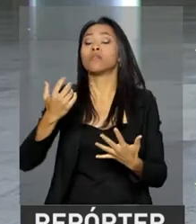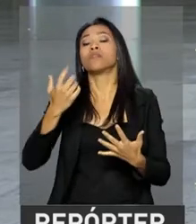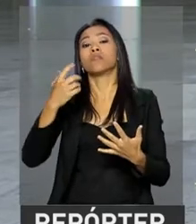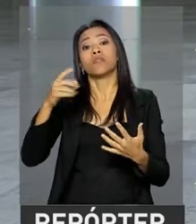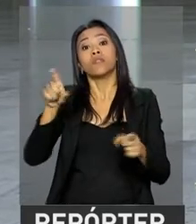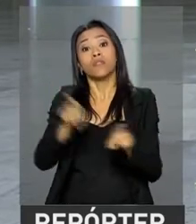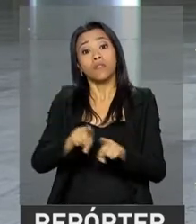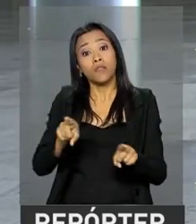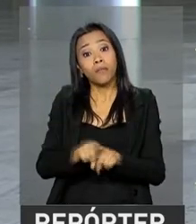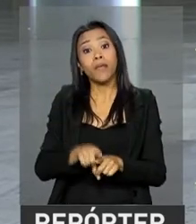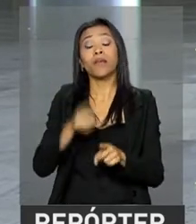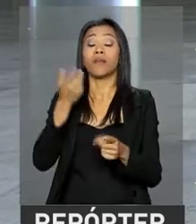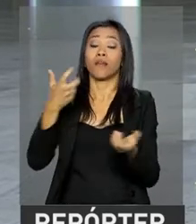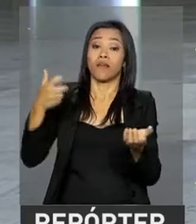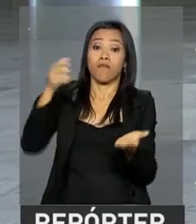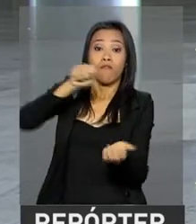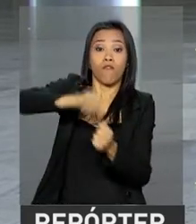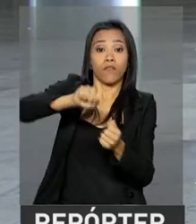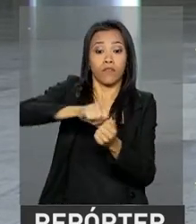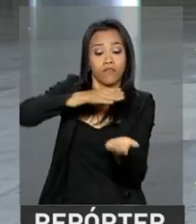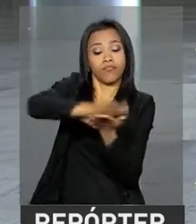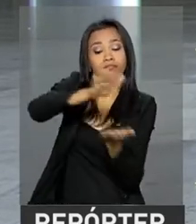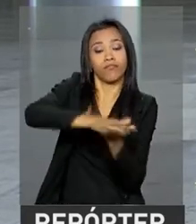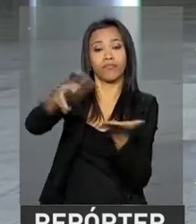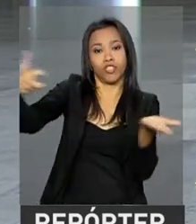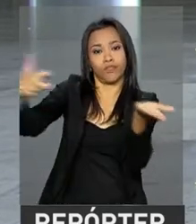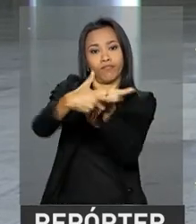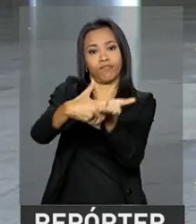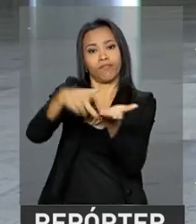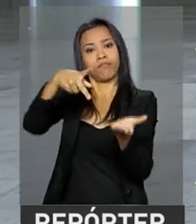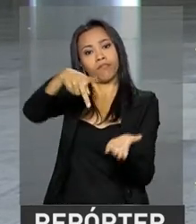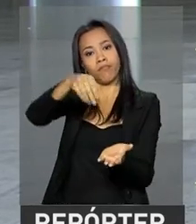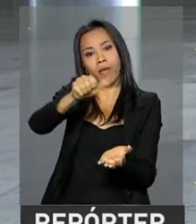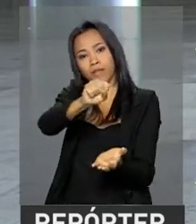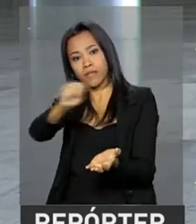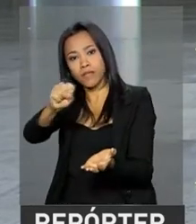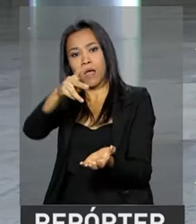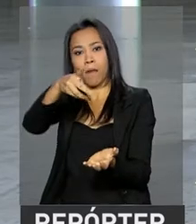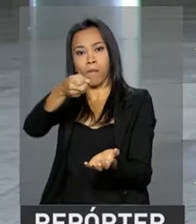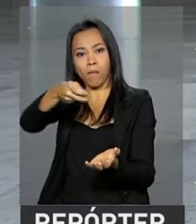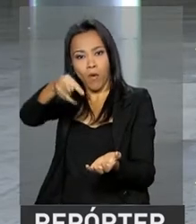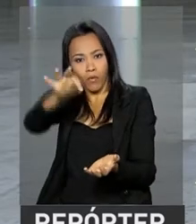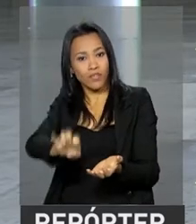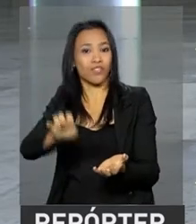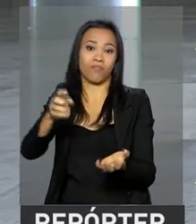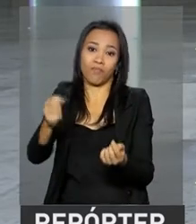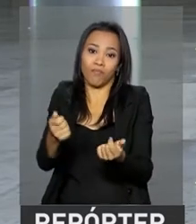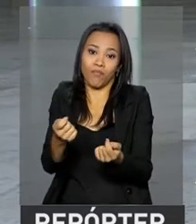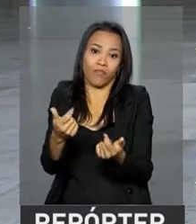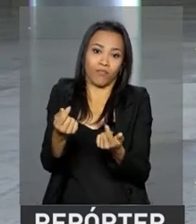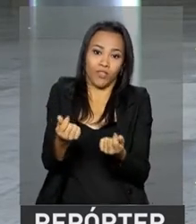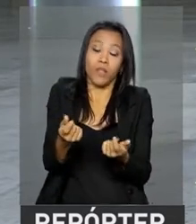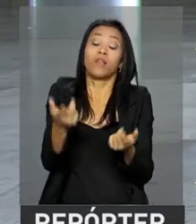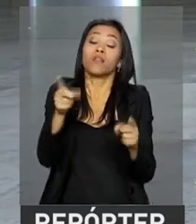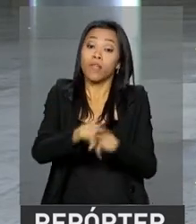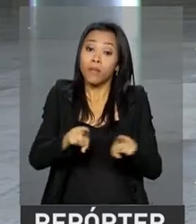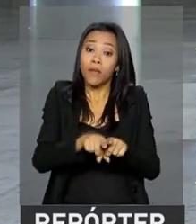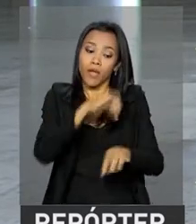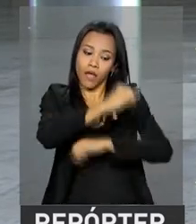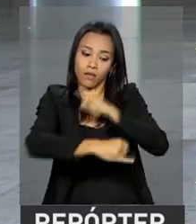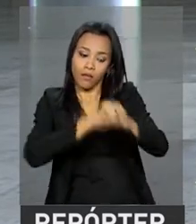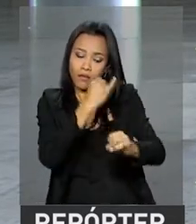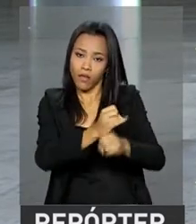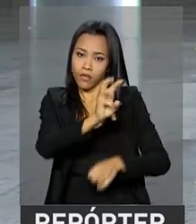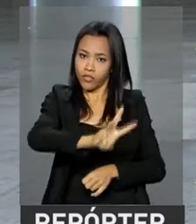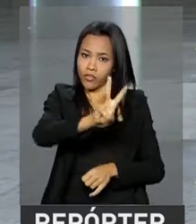documentos de viagem. Essa emissão, o agendamento online do serviço e também o atendimento presencial nos postos da